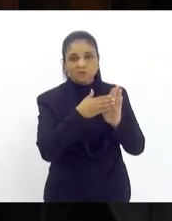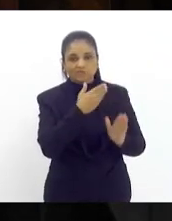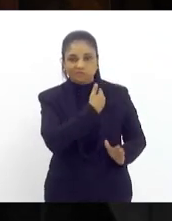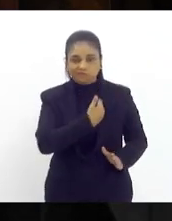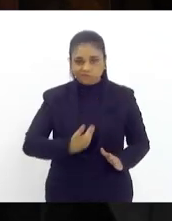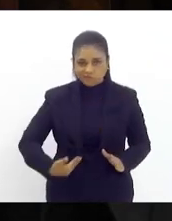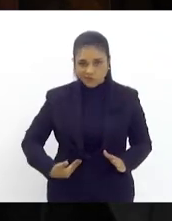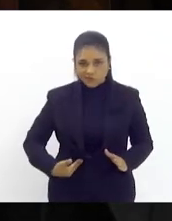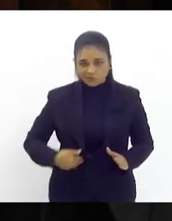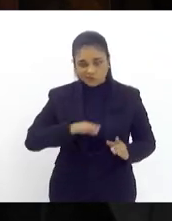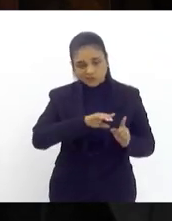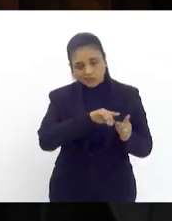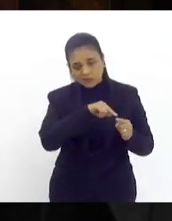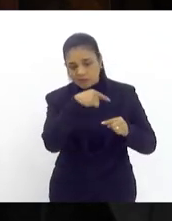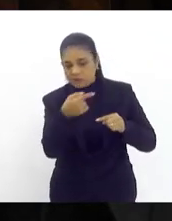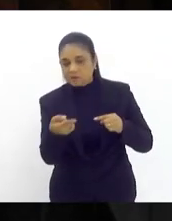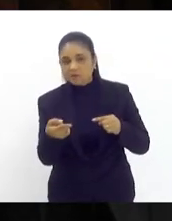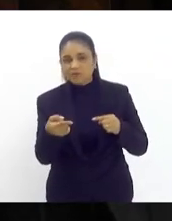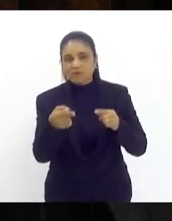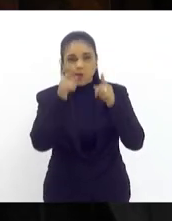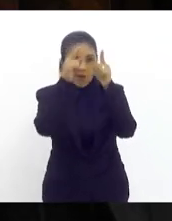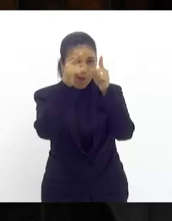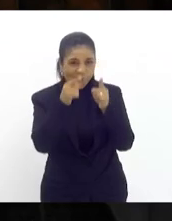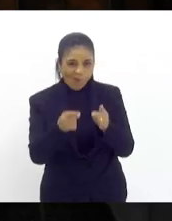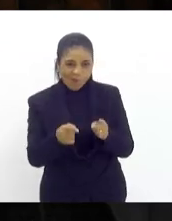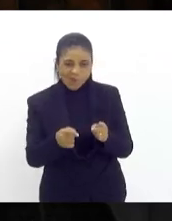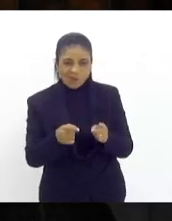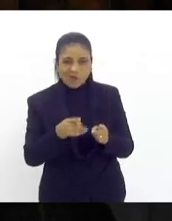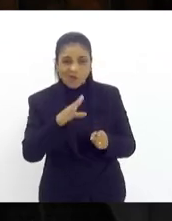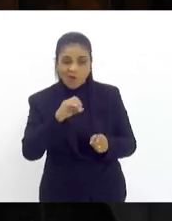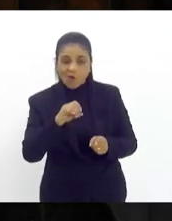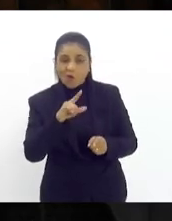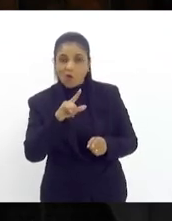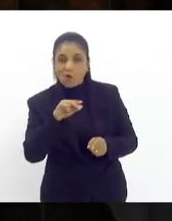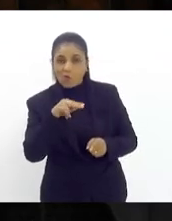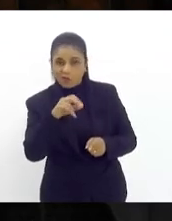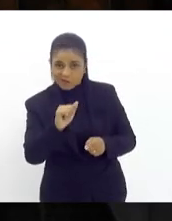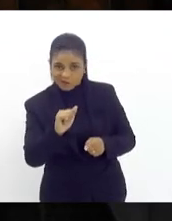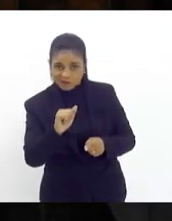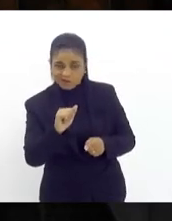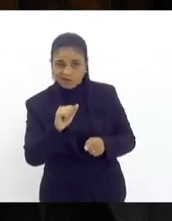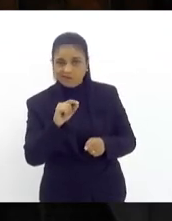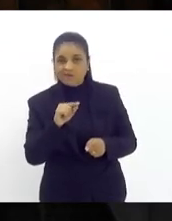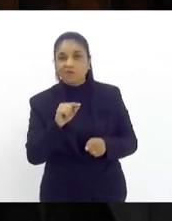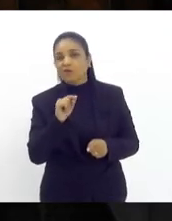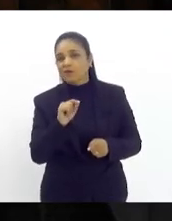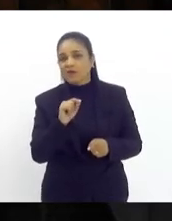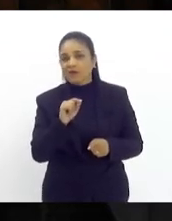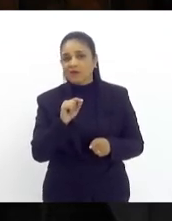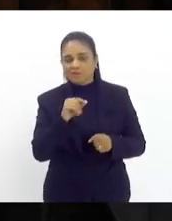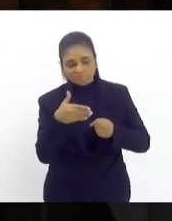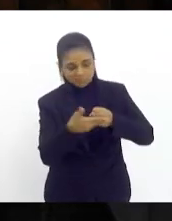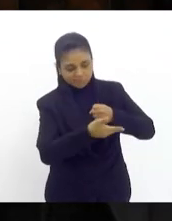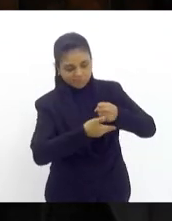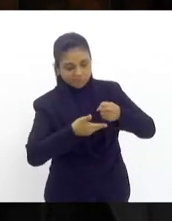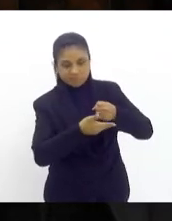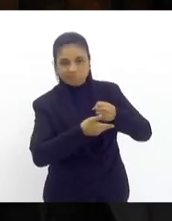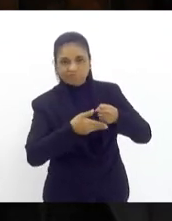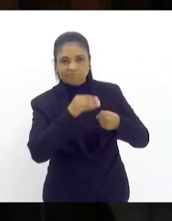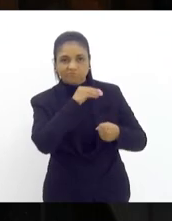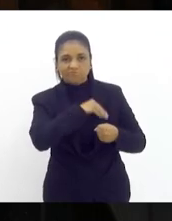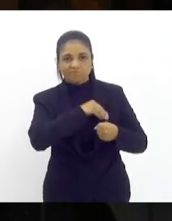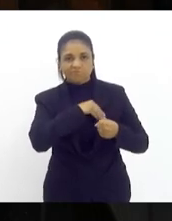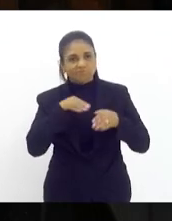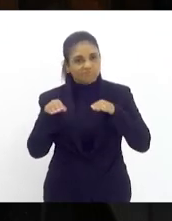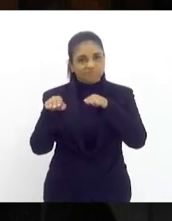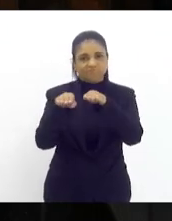a posteriori a coluna do que deveria ser aplicando piso para